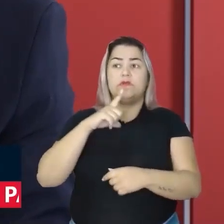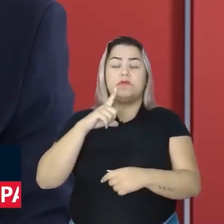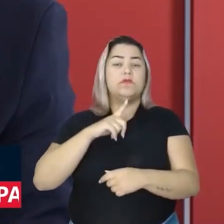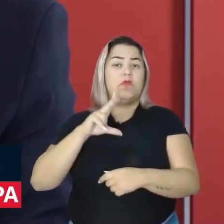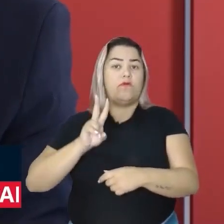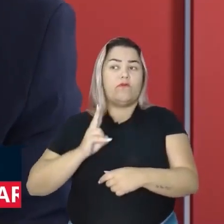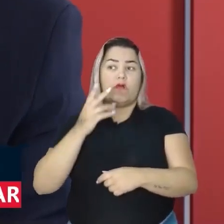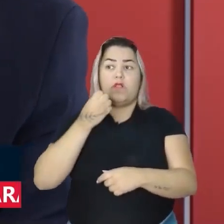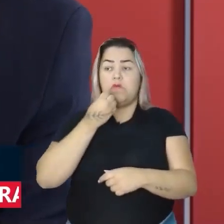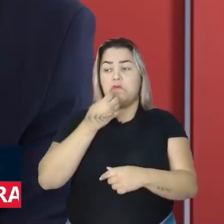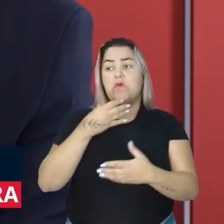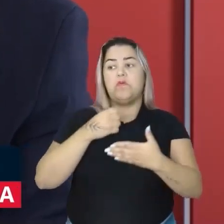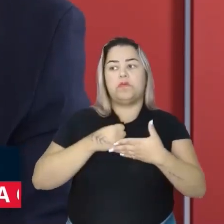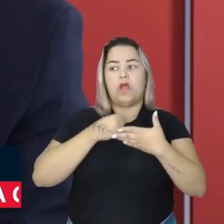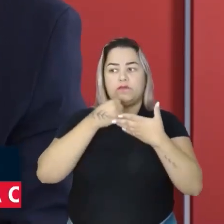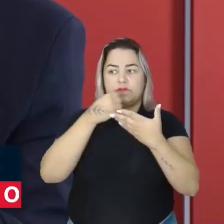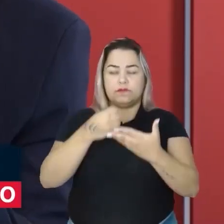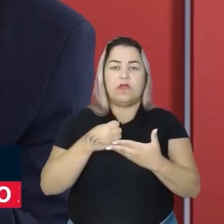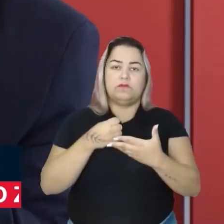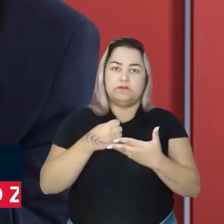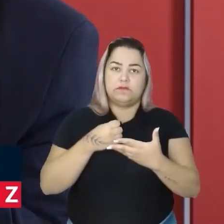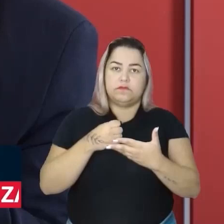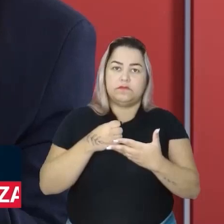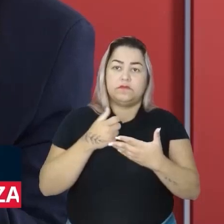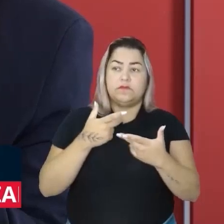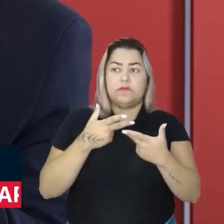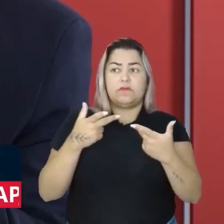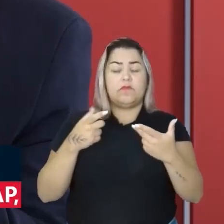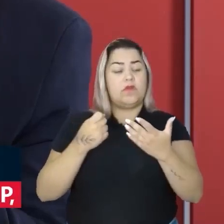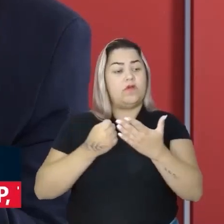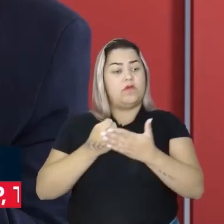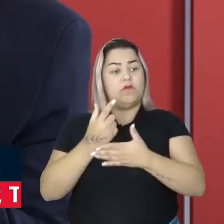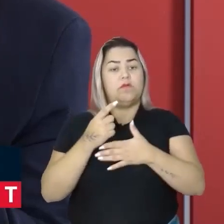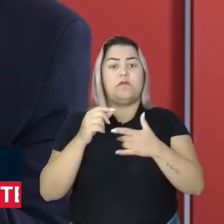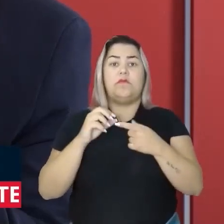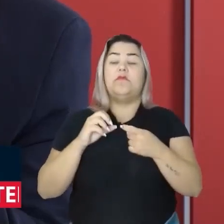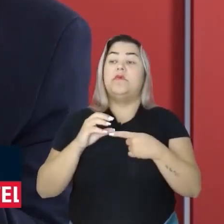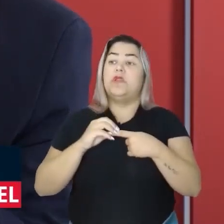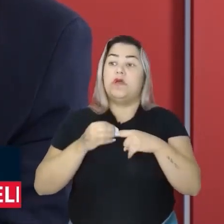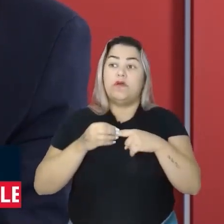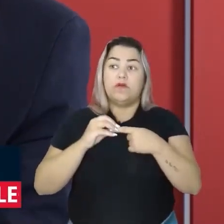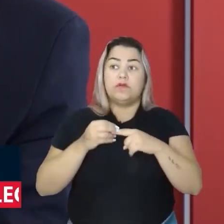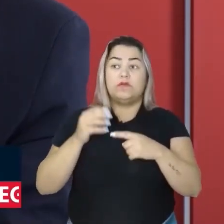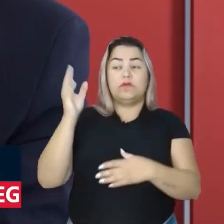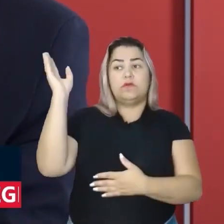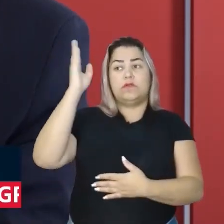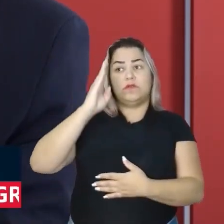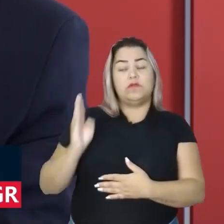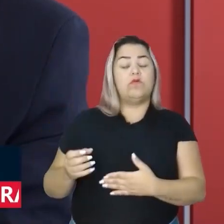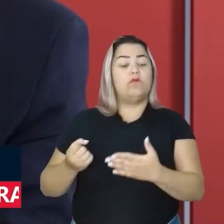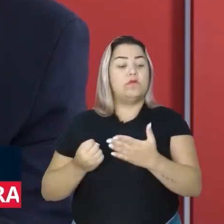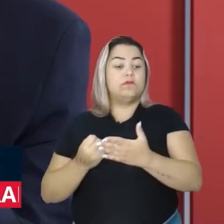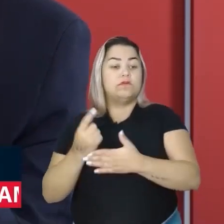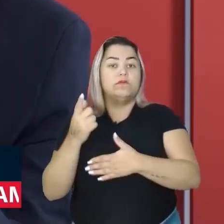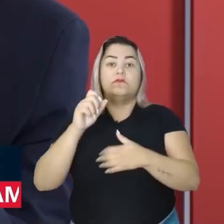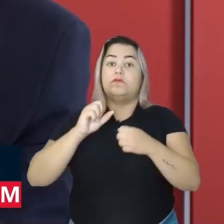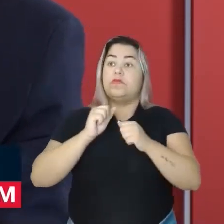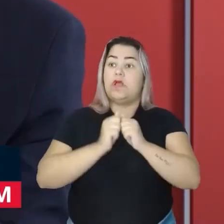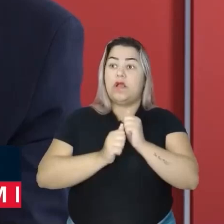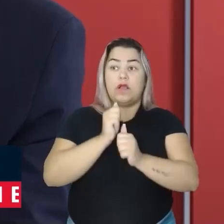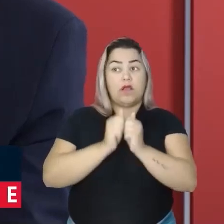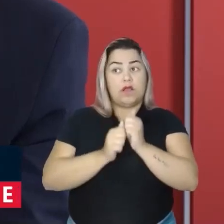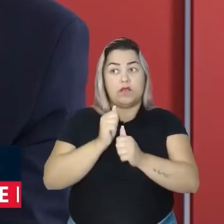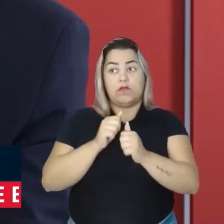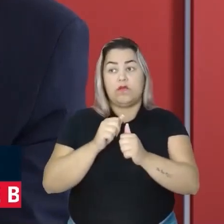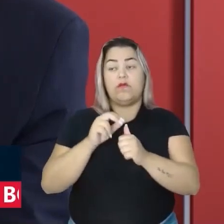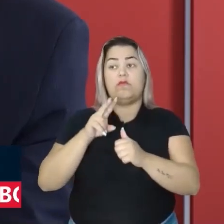para ofertar. Sobre isso, se nós fôssemos hoje querer comprar feijão no Brasil, ou comprar arroz, nós não vamos ter arroz e